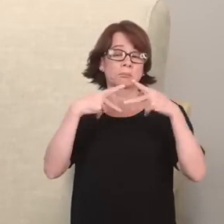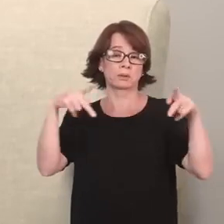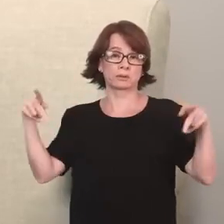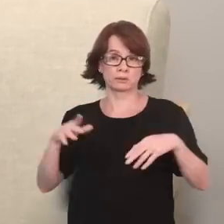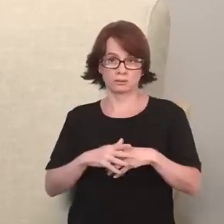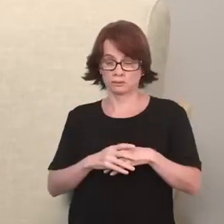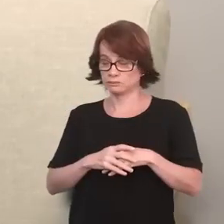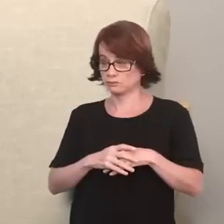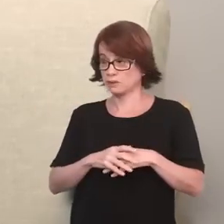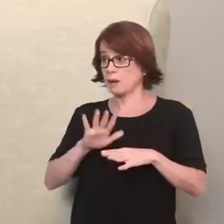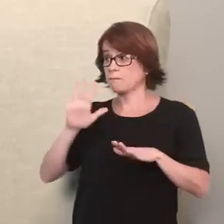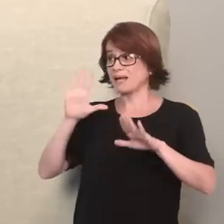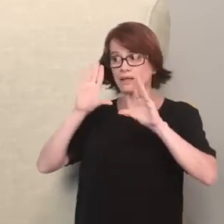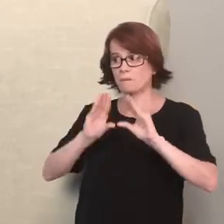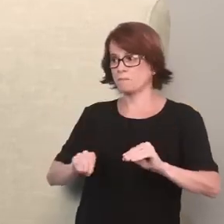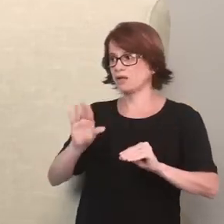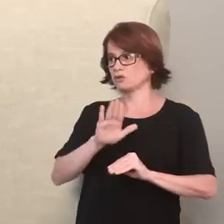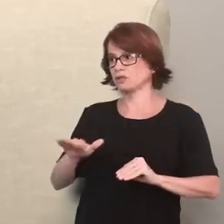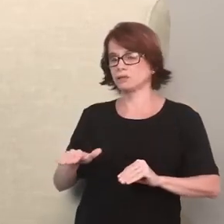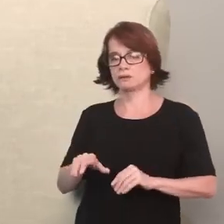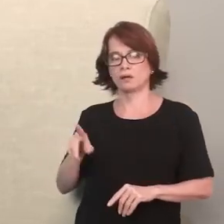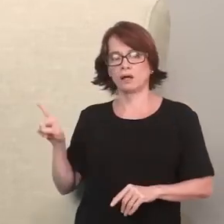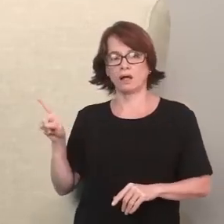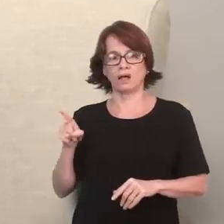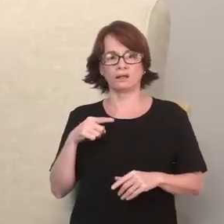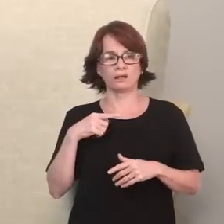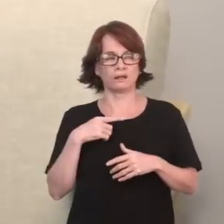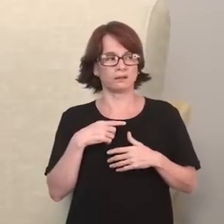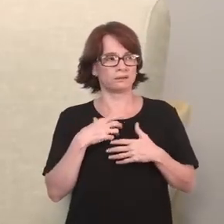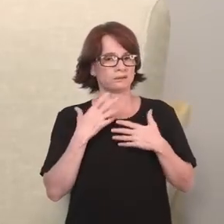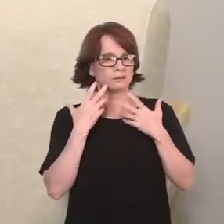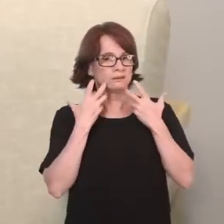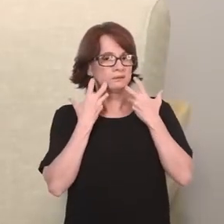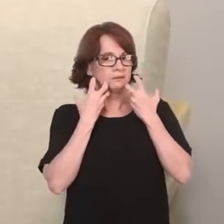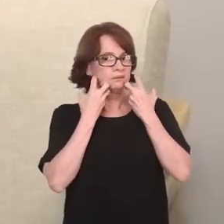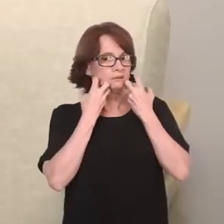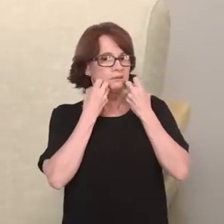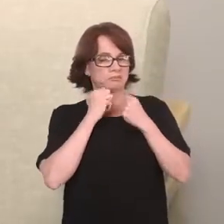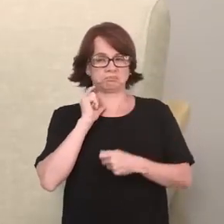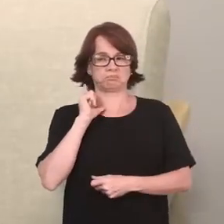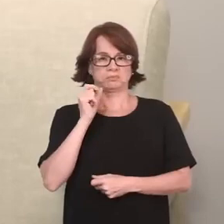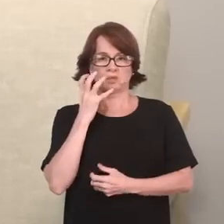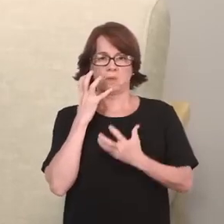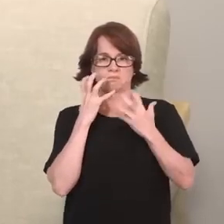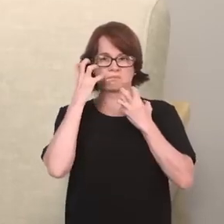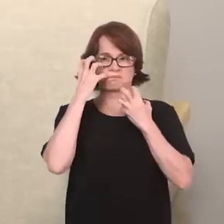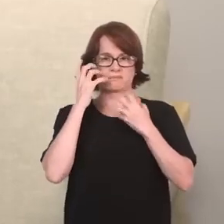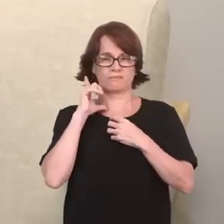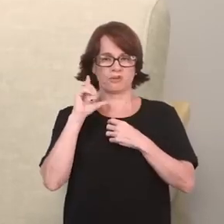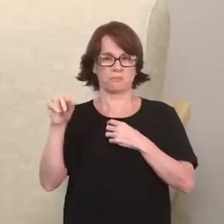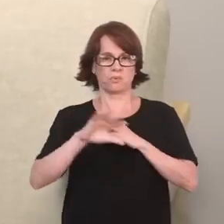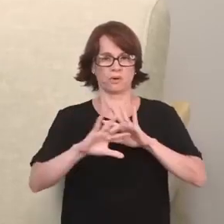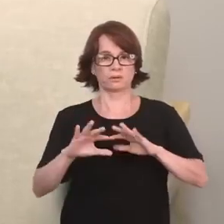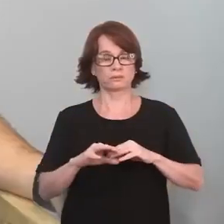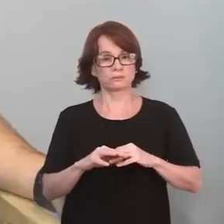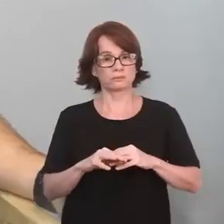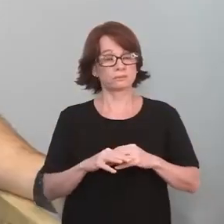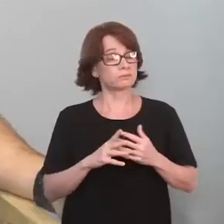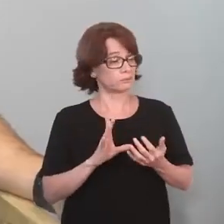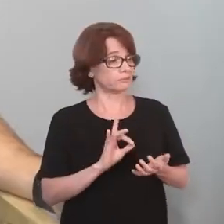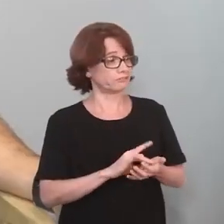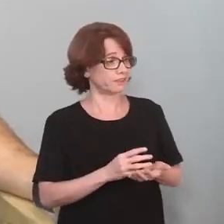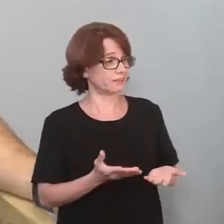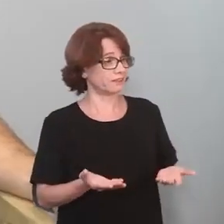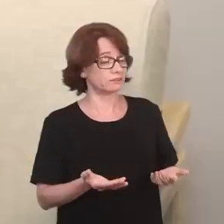quiser. Aí eu olhei pra ela e falei assim, só não mexam com as nossas crianças. Aí acabou a graça pra ela, ela fechou o tempo, ela saiu do elevador. E é uma